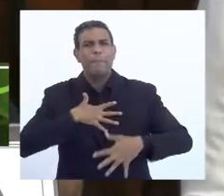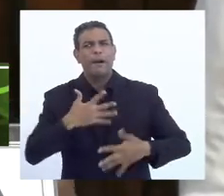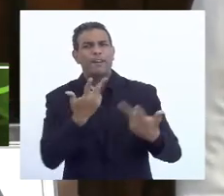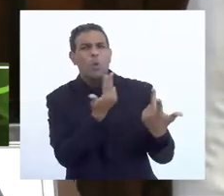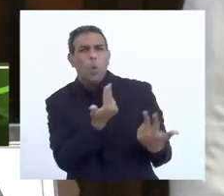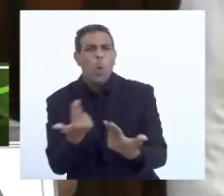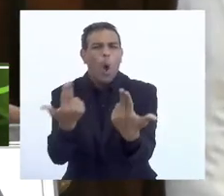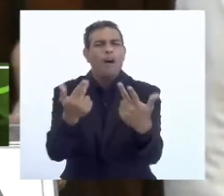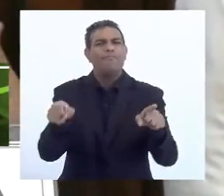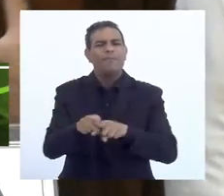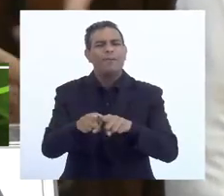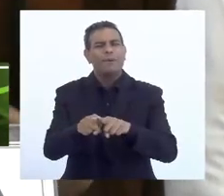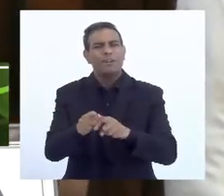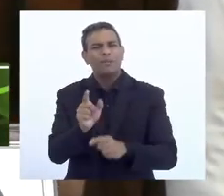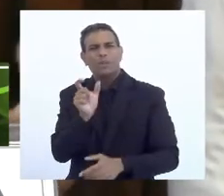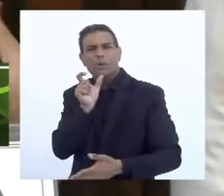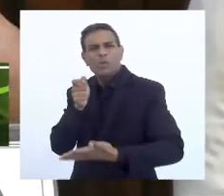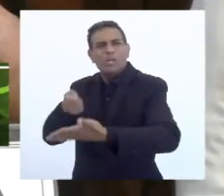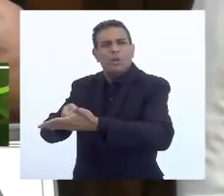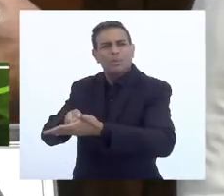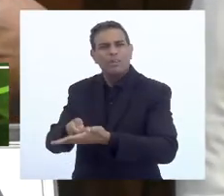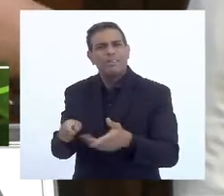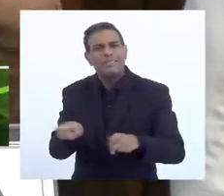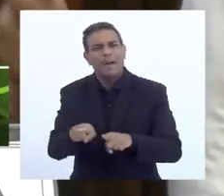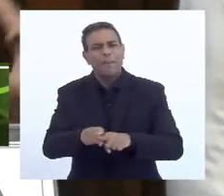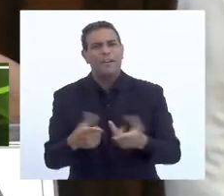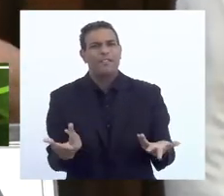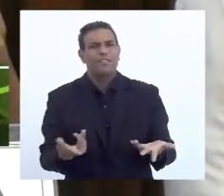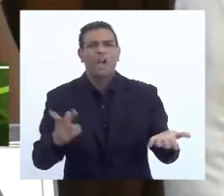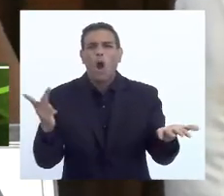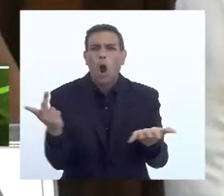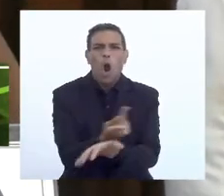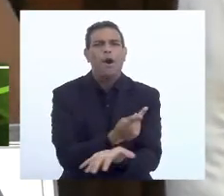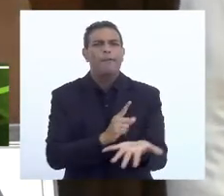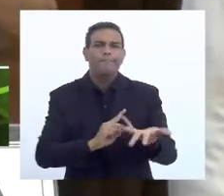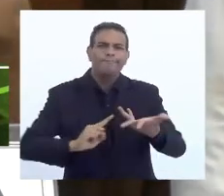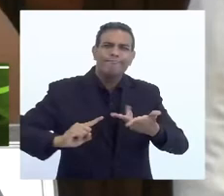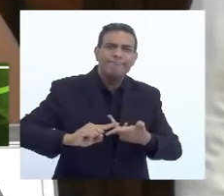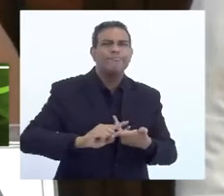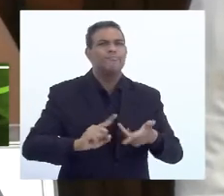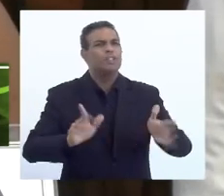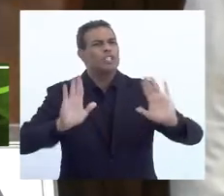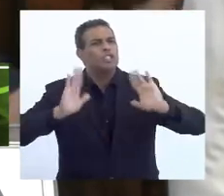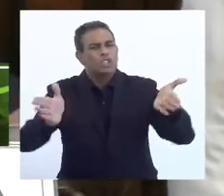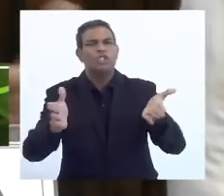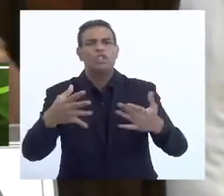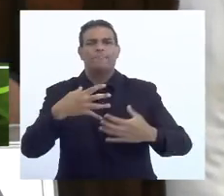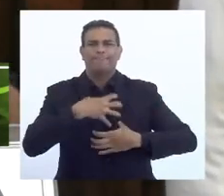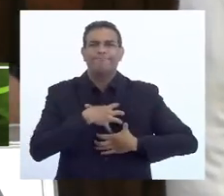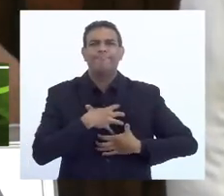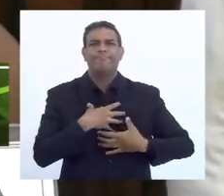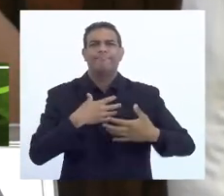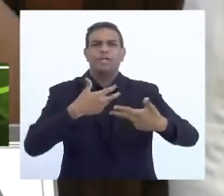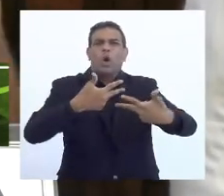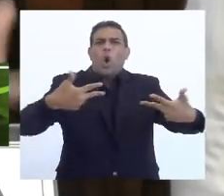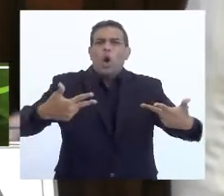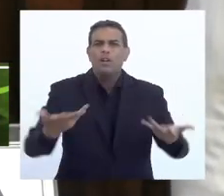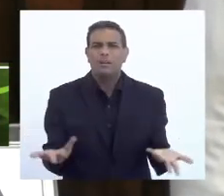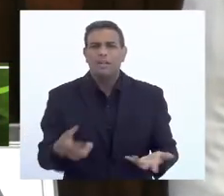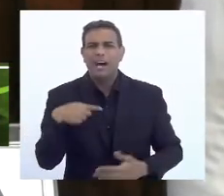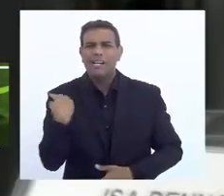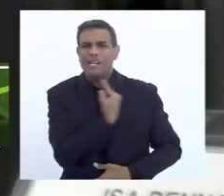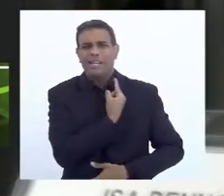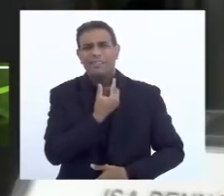não denunciei? Quantas vezes aconteceu o assédio X, o Y, o Z, a ofensa, a agressão, e nós